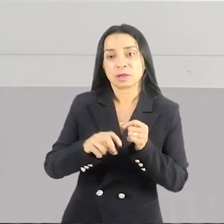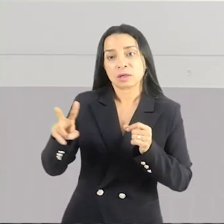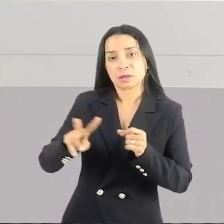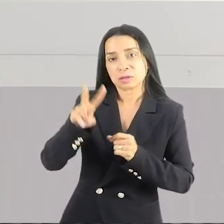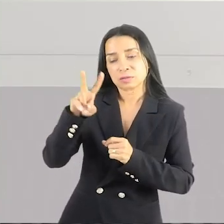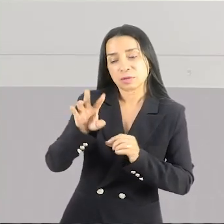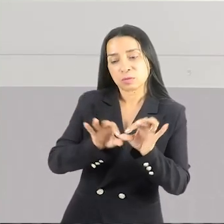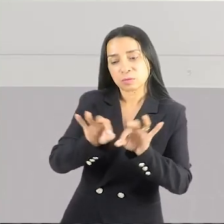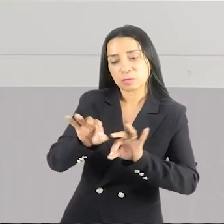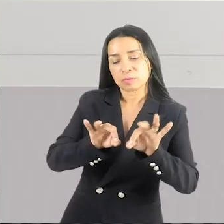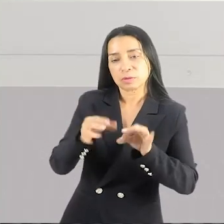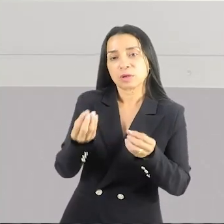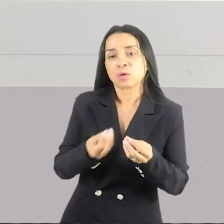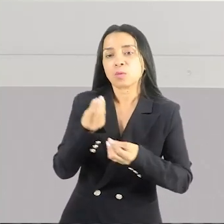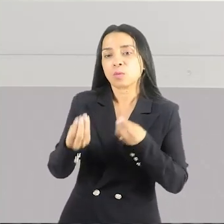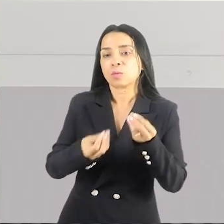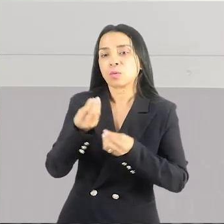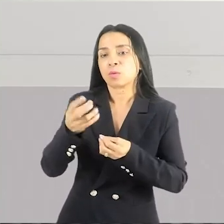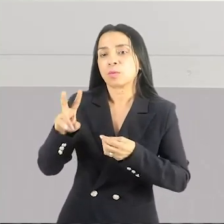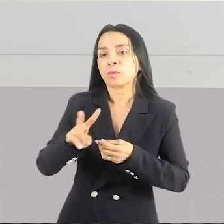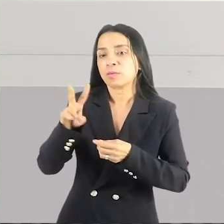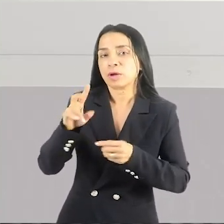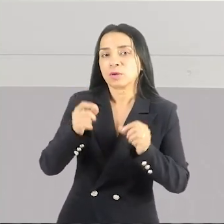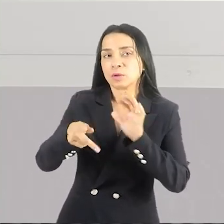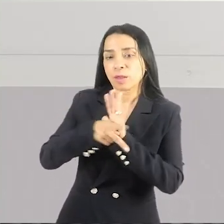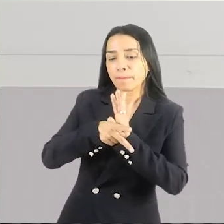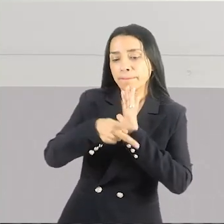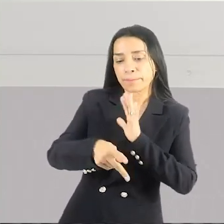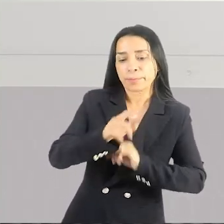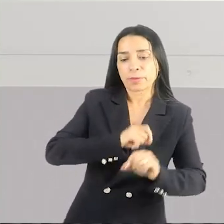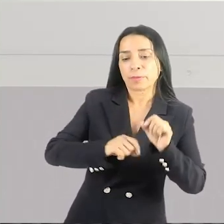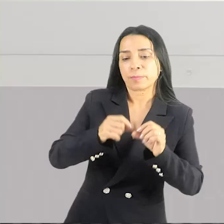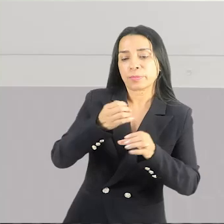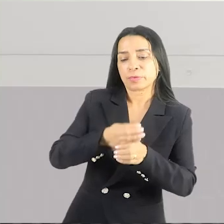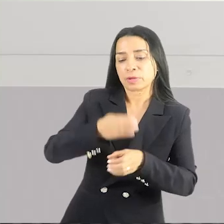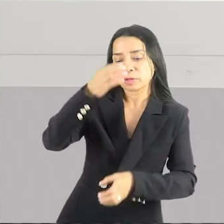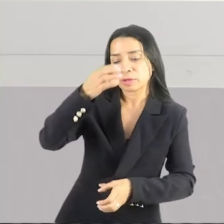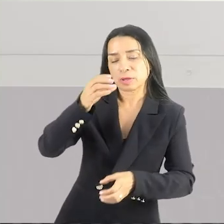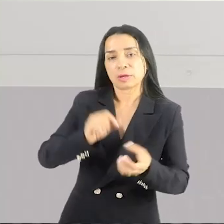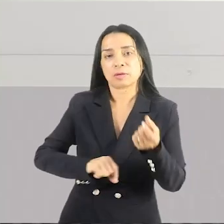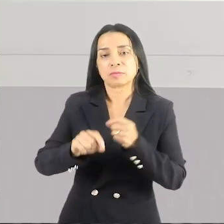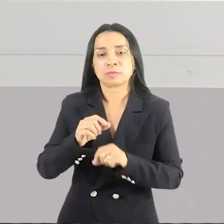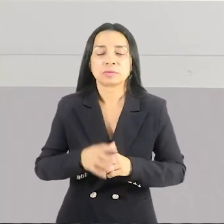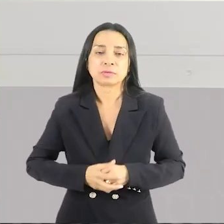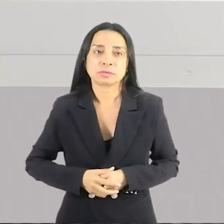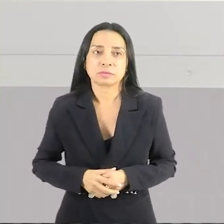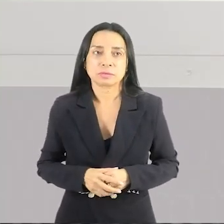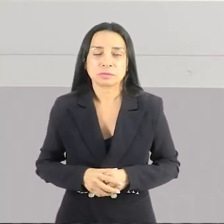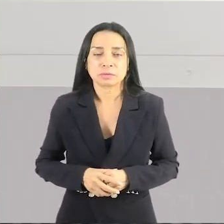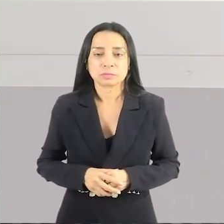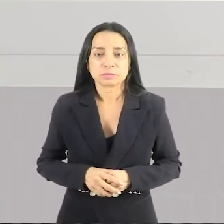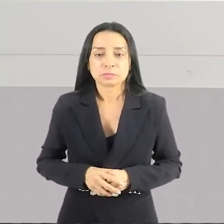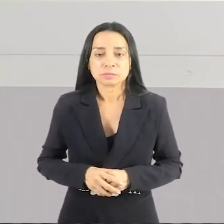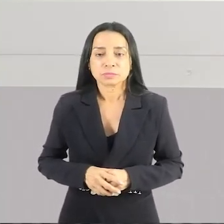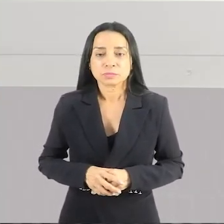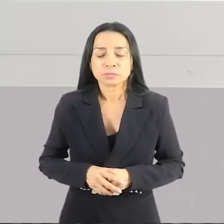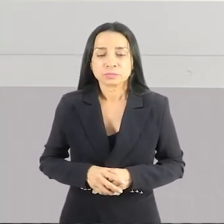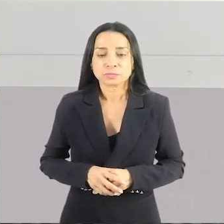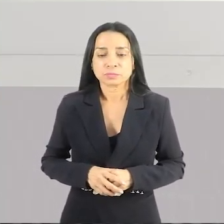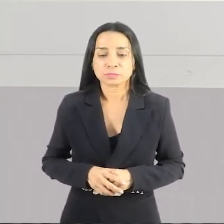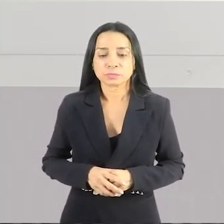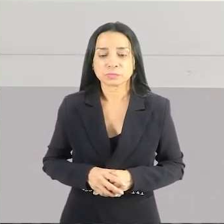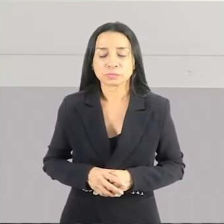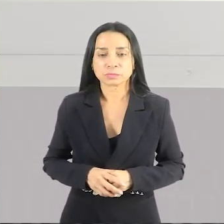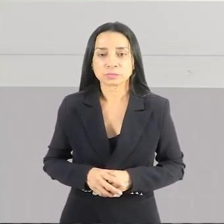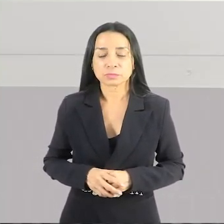vão funcionar como o peso desse aqui, ó. Isso aqui é a média das garrafas. Isso aqui serão seus pesos,